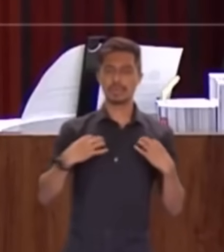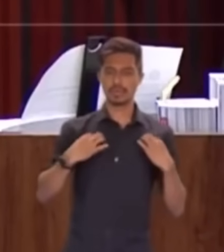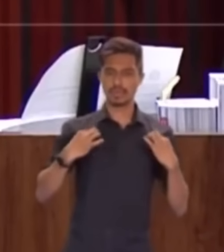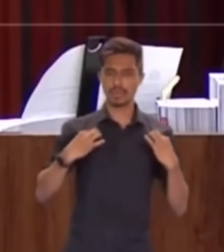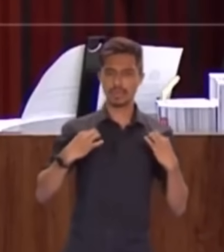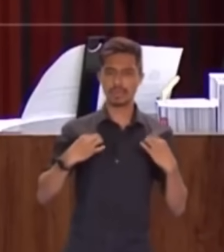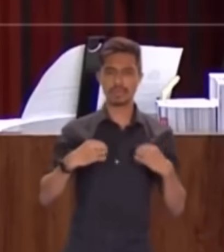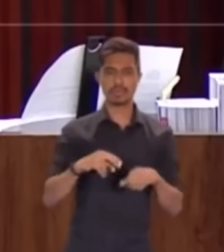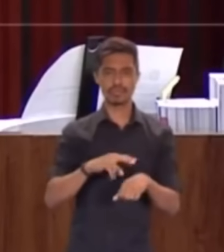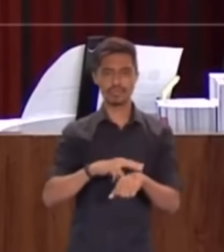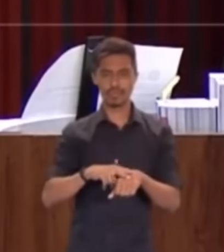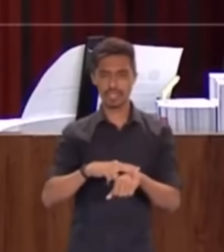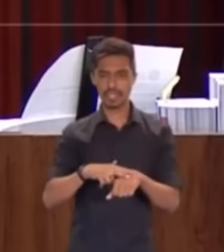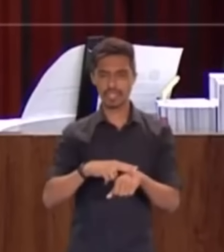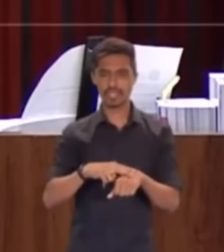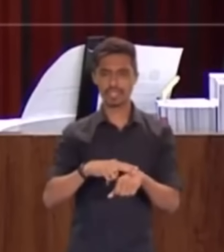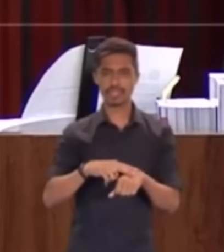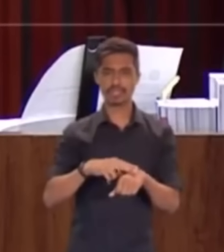Verde